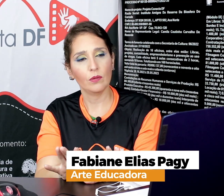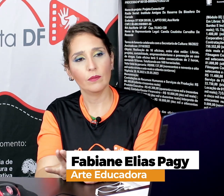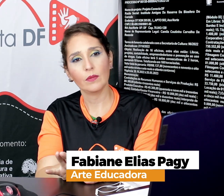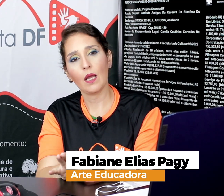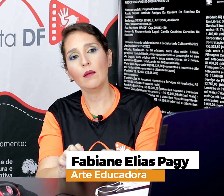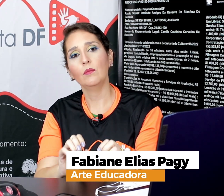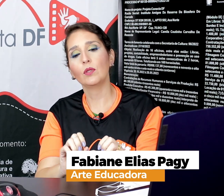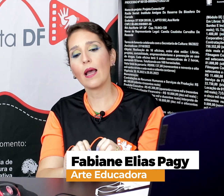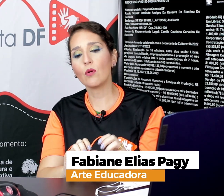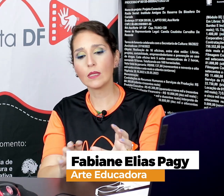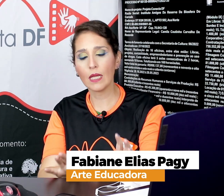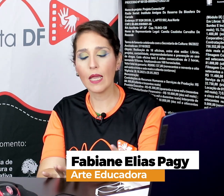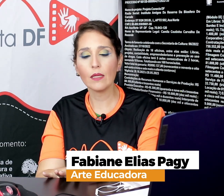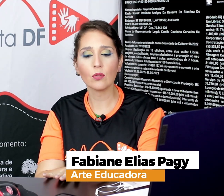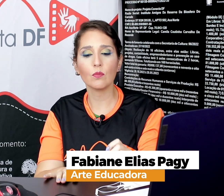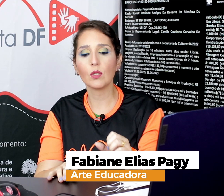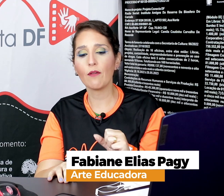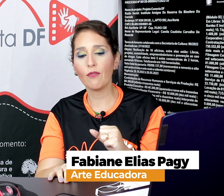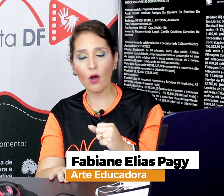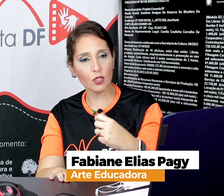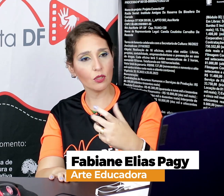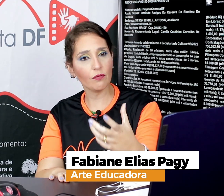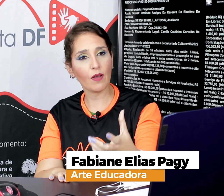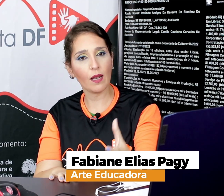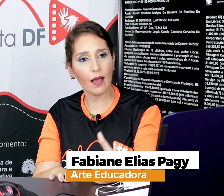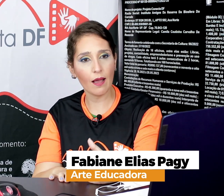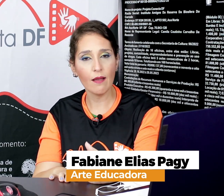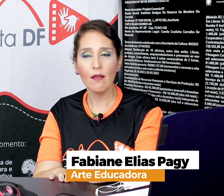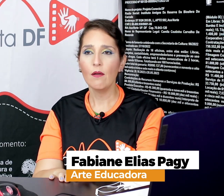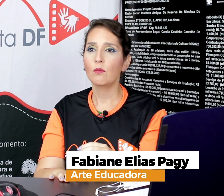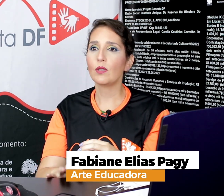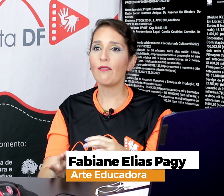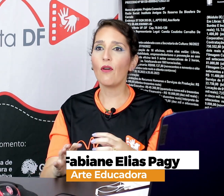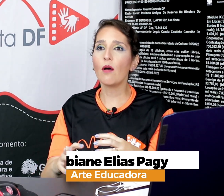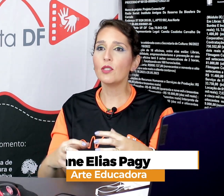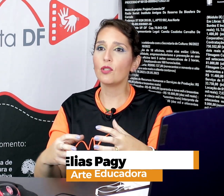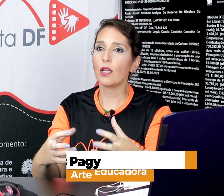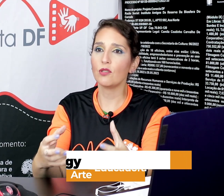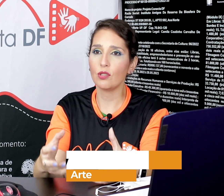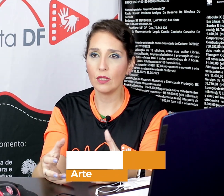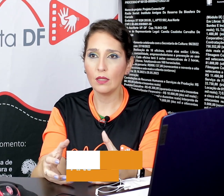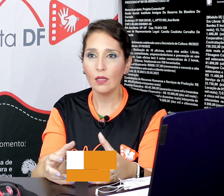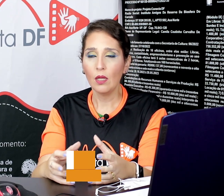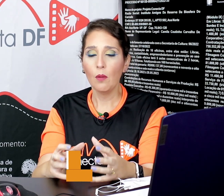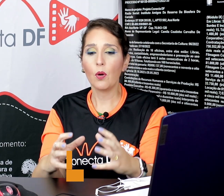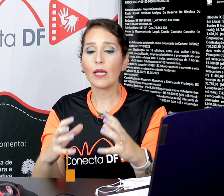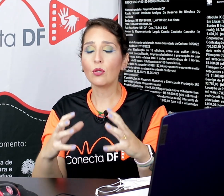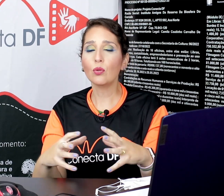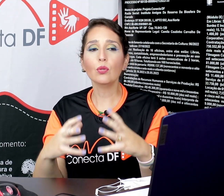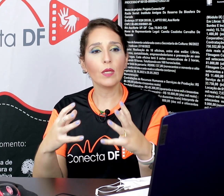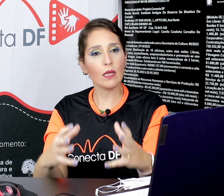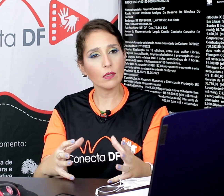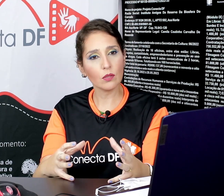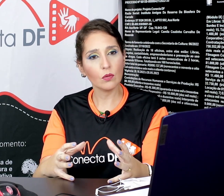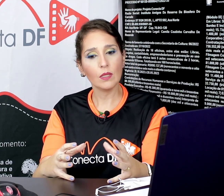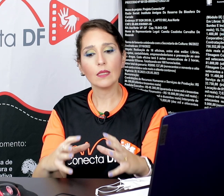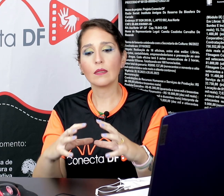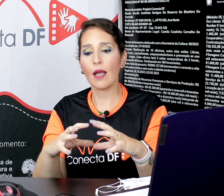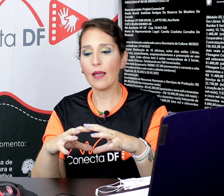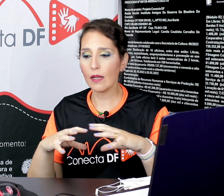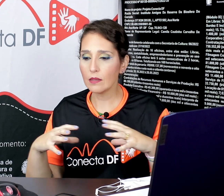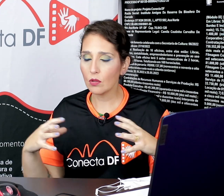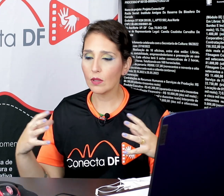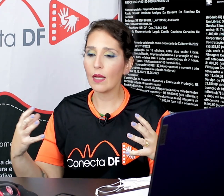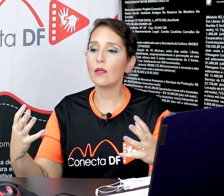conceitos, tá? Mudar conceitos, mudar formas de falar, mudar formas de agir, porque tudo isso